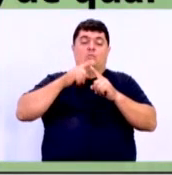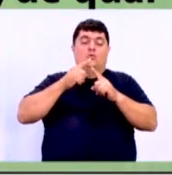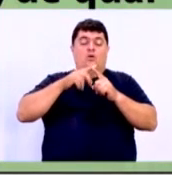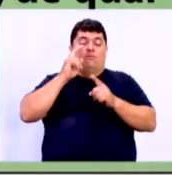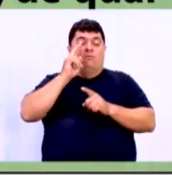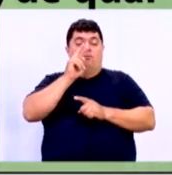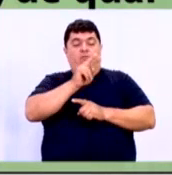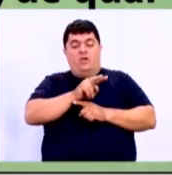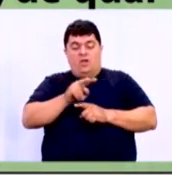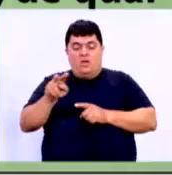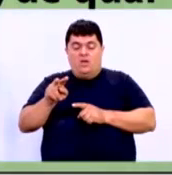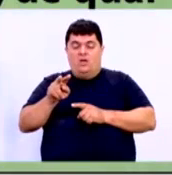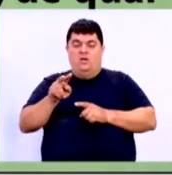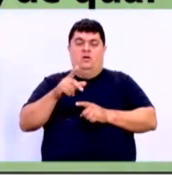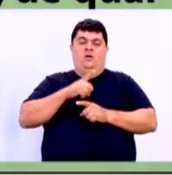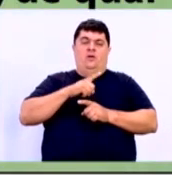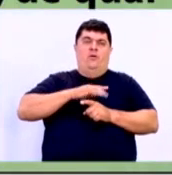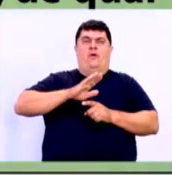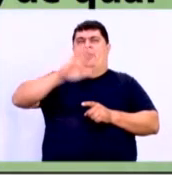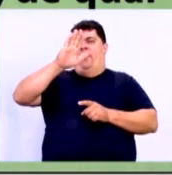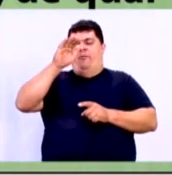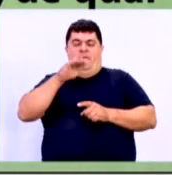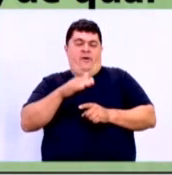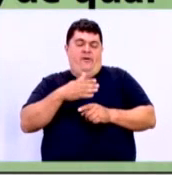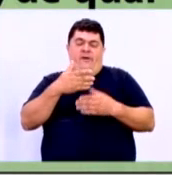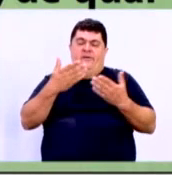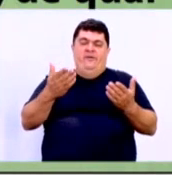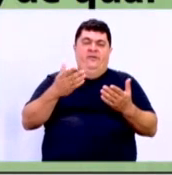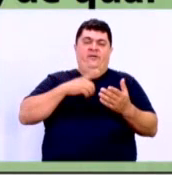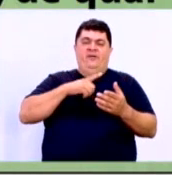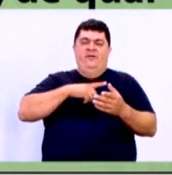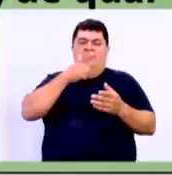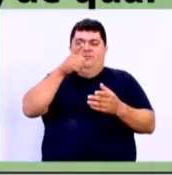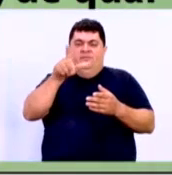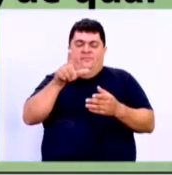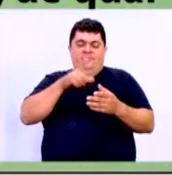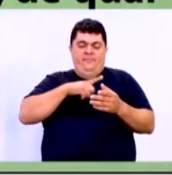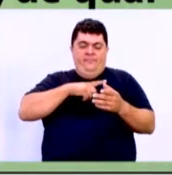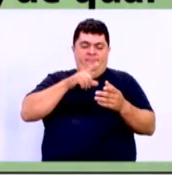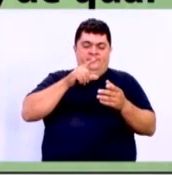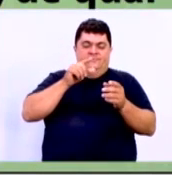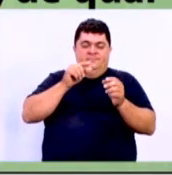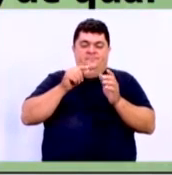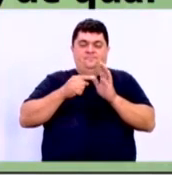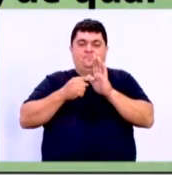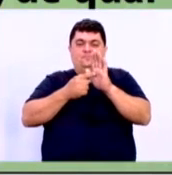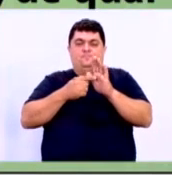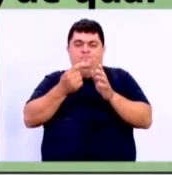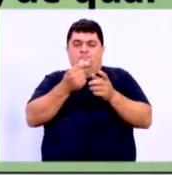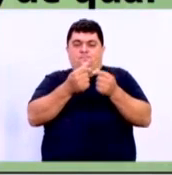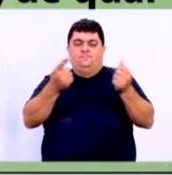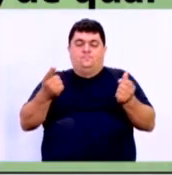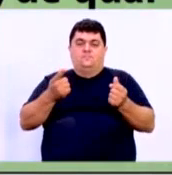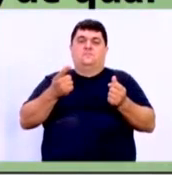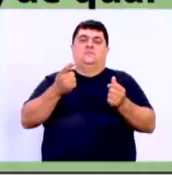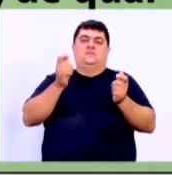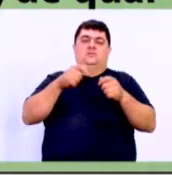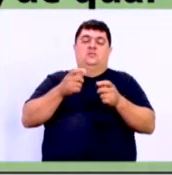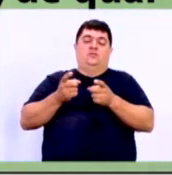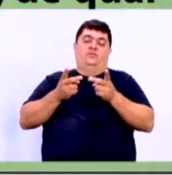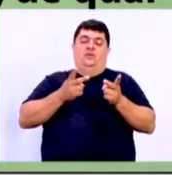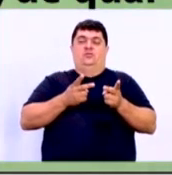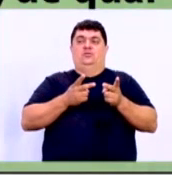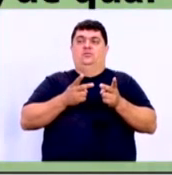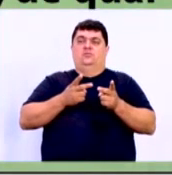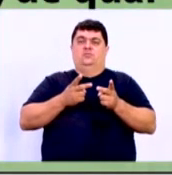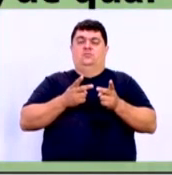decisão. Outra utilidade, indicar o preço mínimo a ser praticado em condições